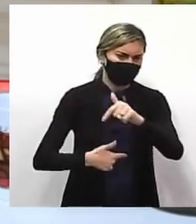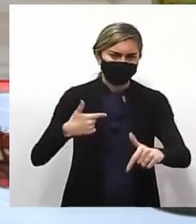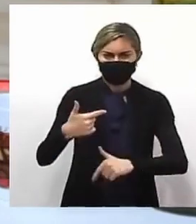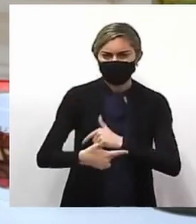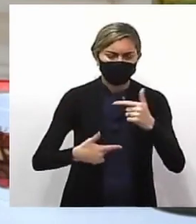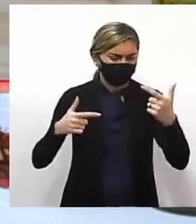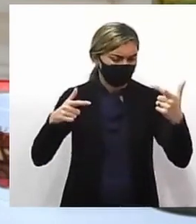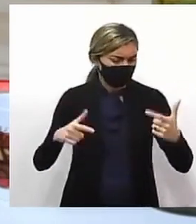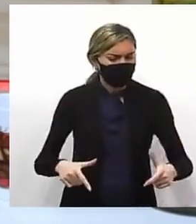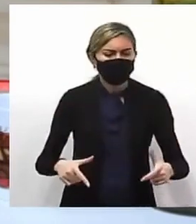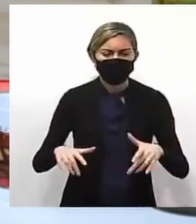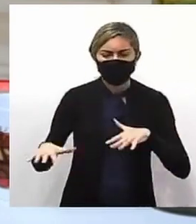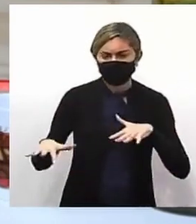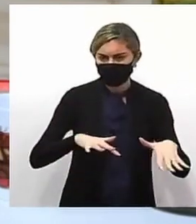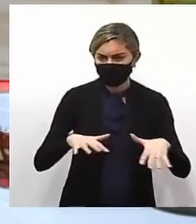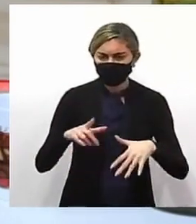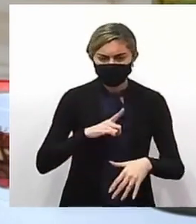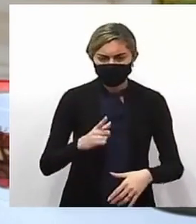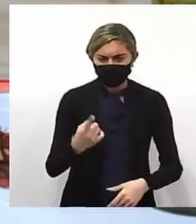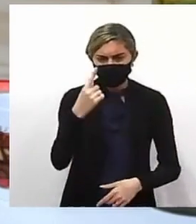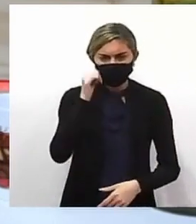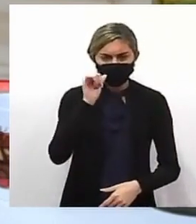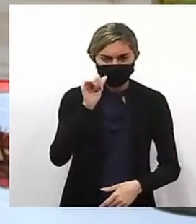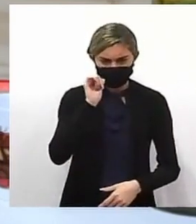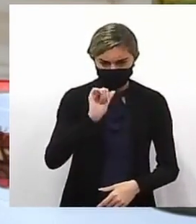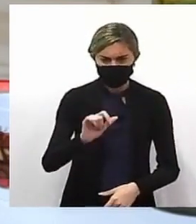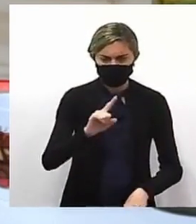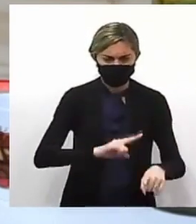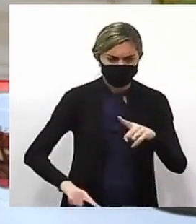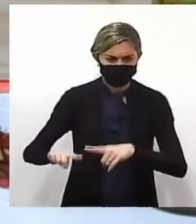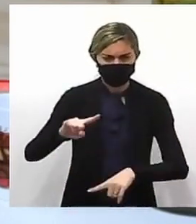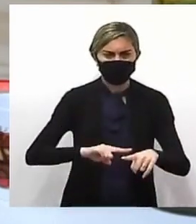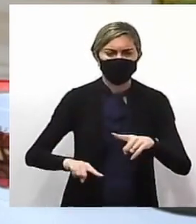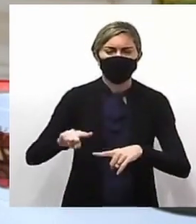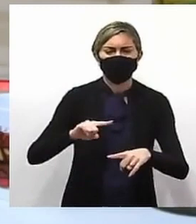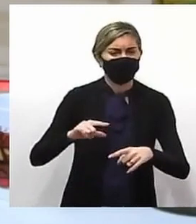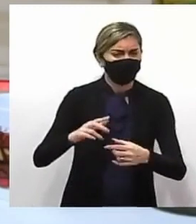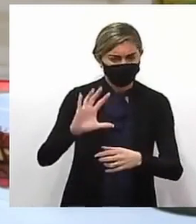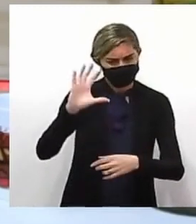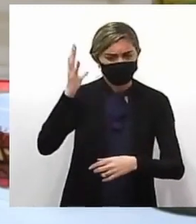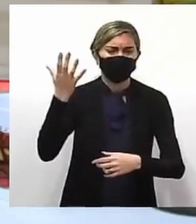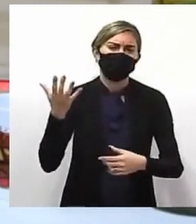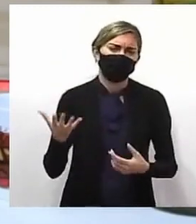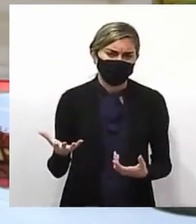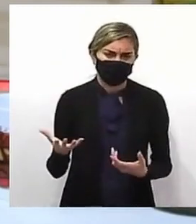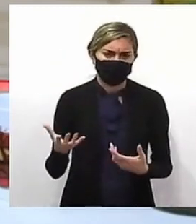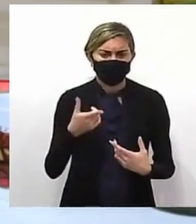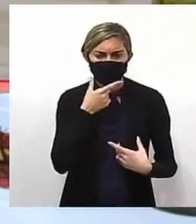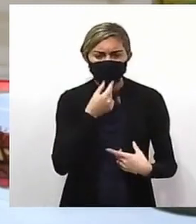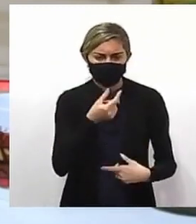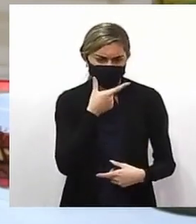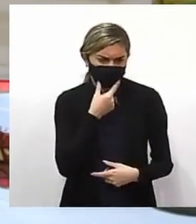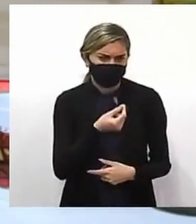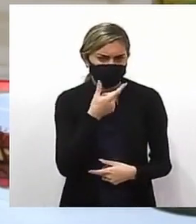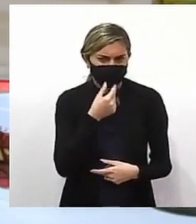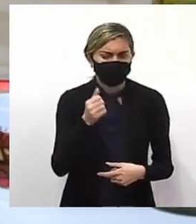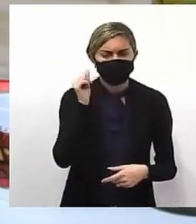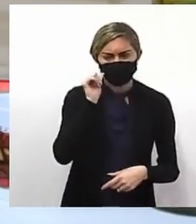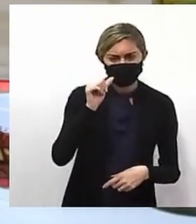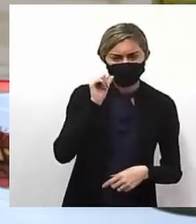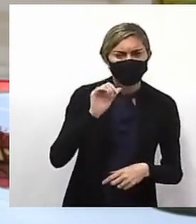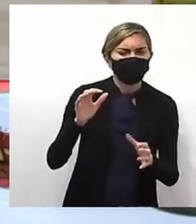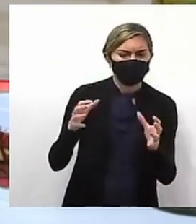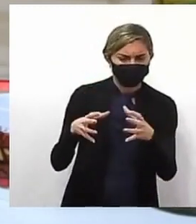num ambiente, num movimento onde tem uma mulher orquestrando essa dança, isso acontece. Os homens e as mulheres estão